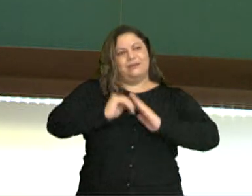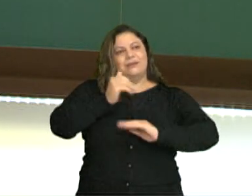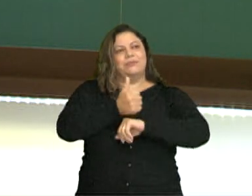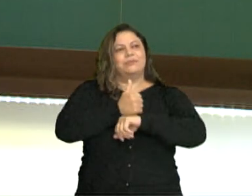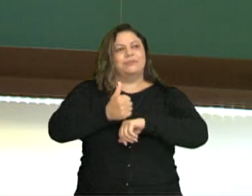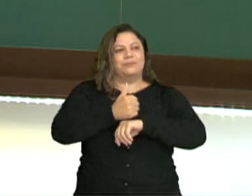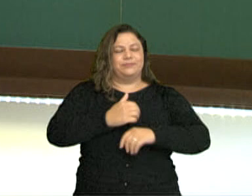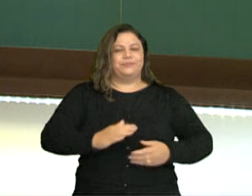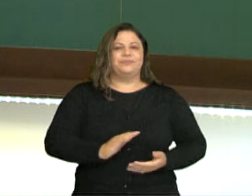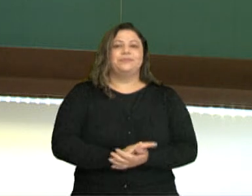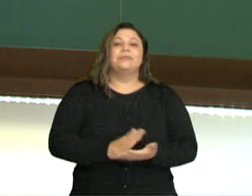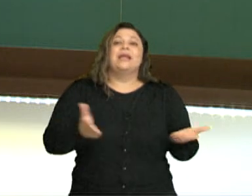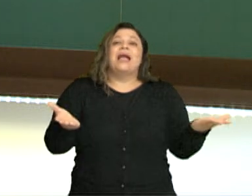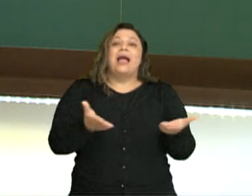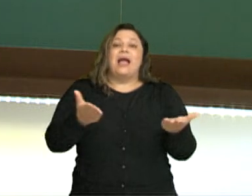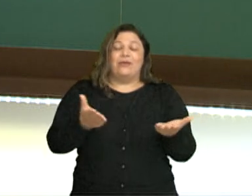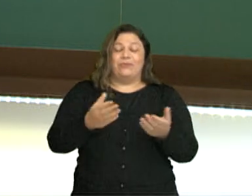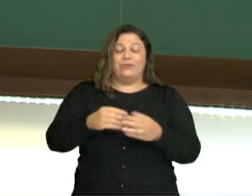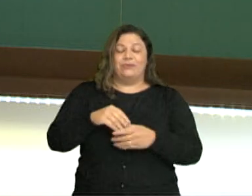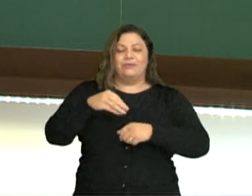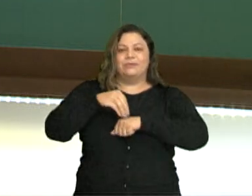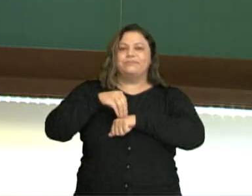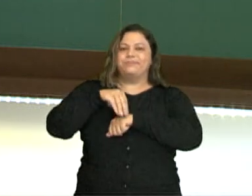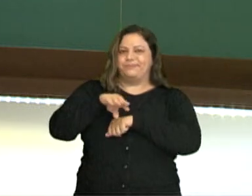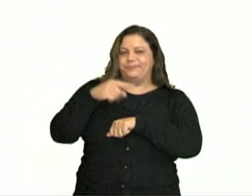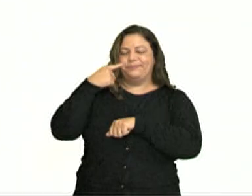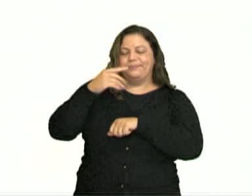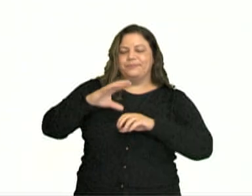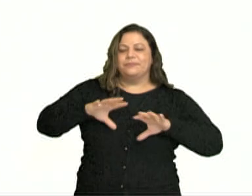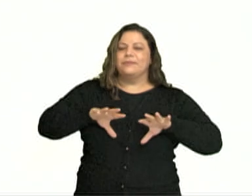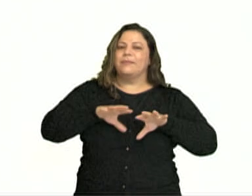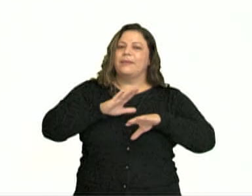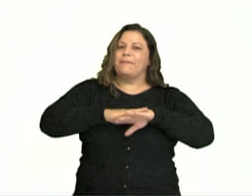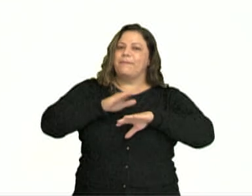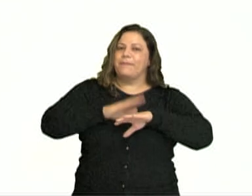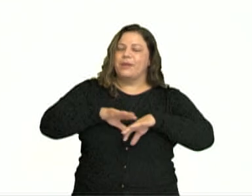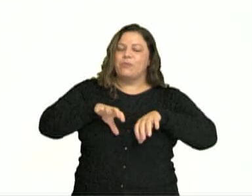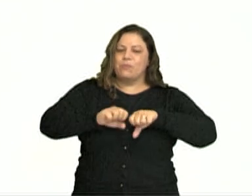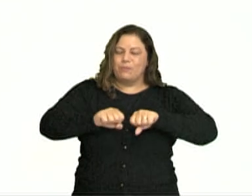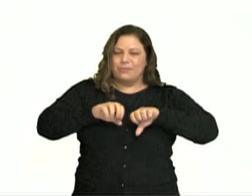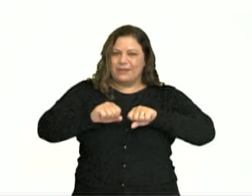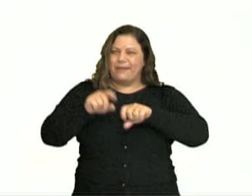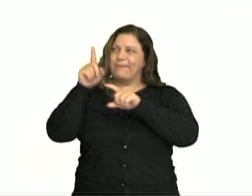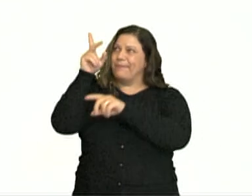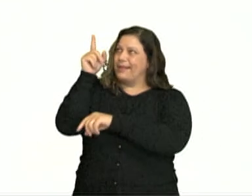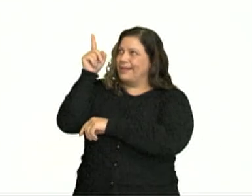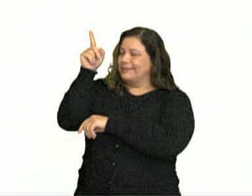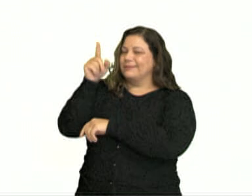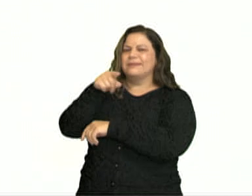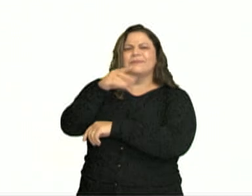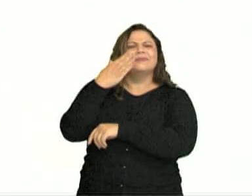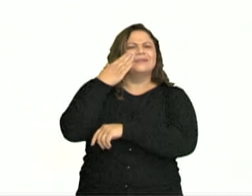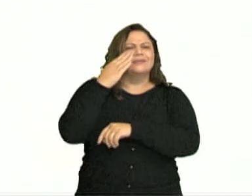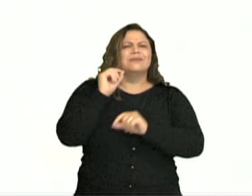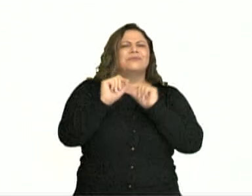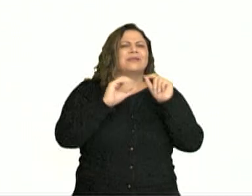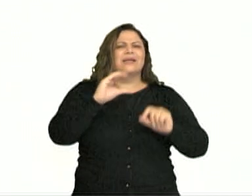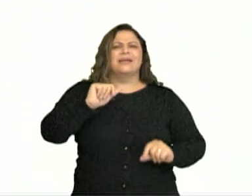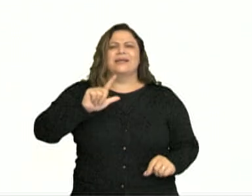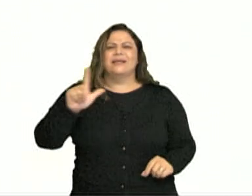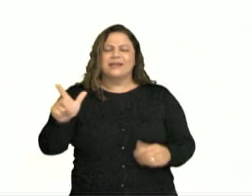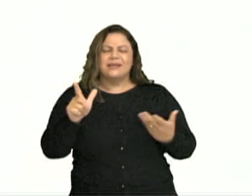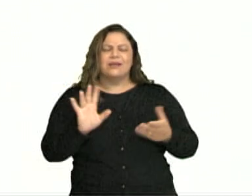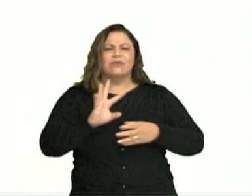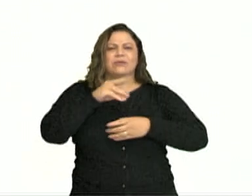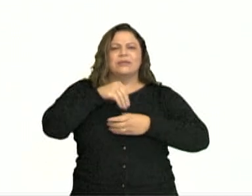Agora a gente tem uma sugestão de mão na massa, olha que bacana. Agora que você sabe o que são calorias, como elas estão presentes nos